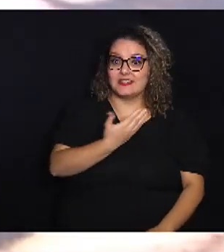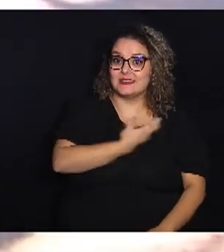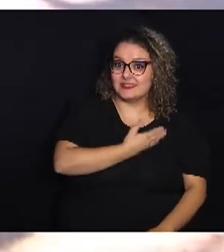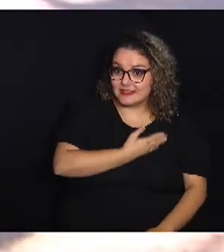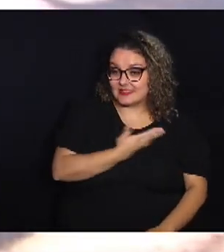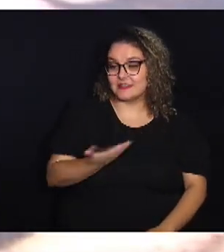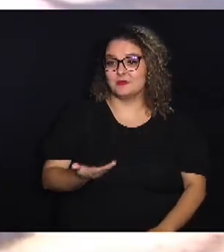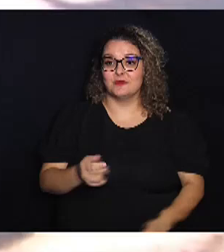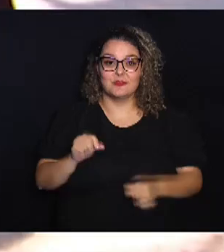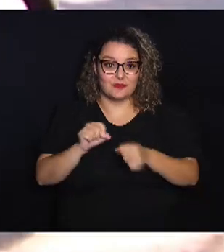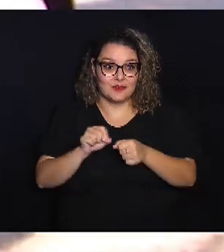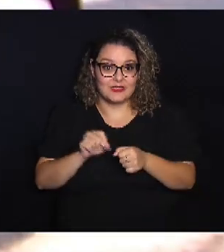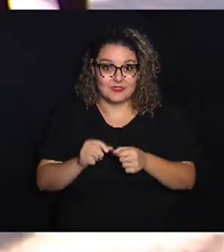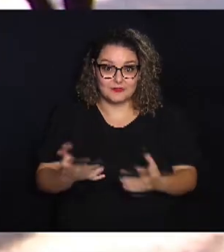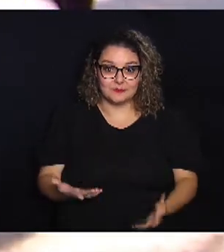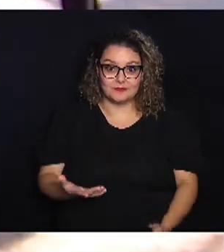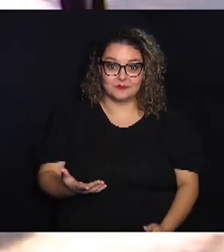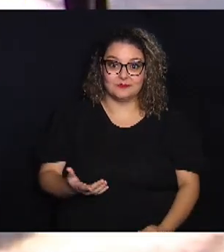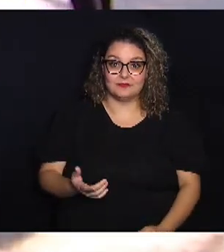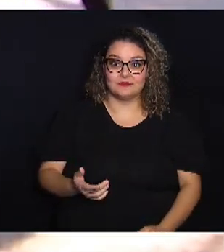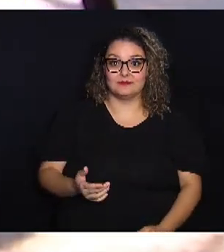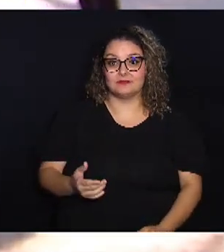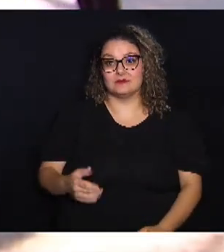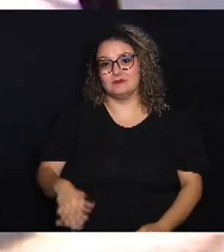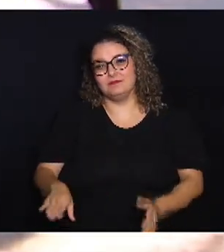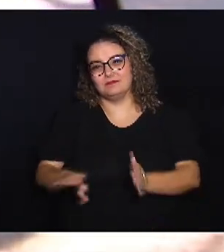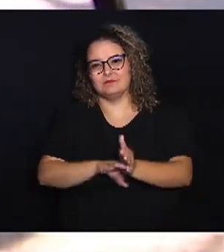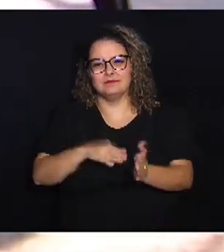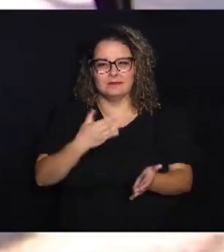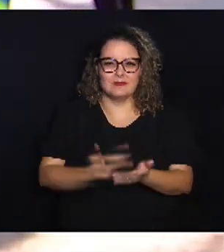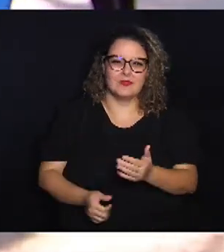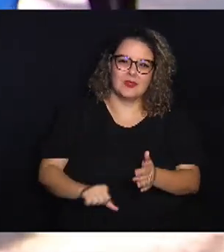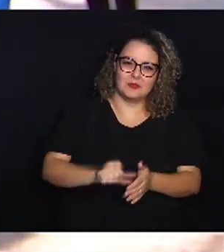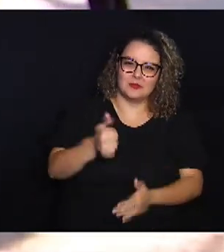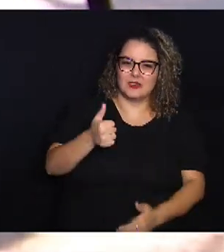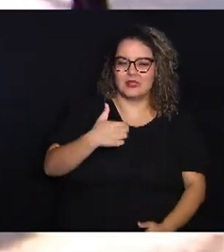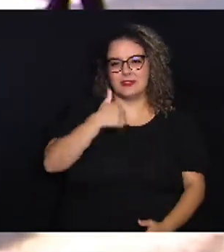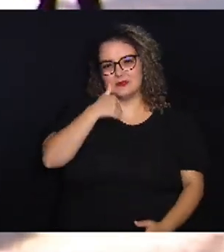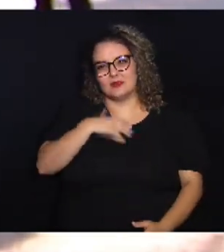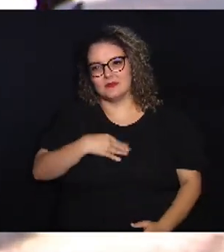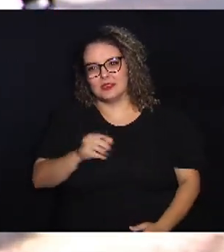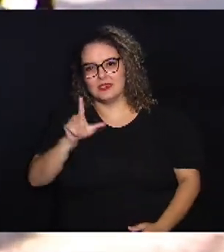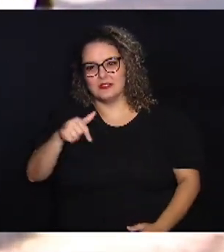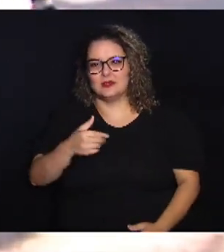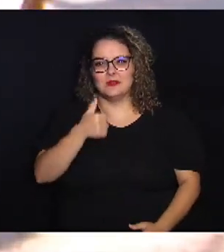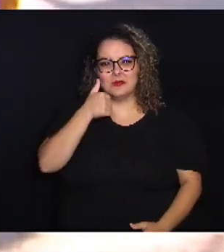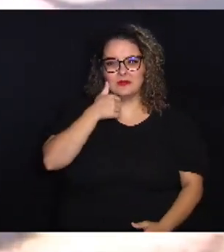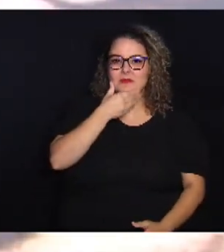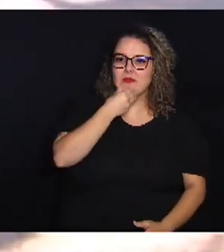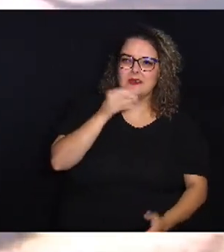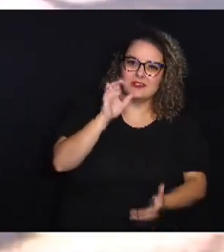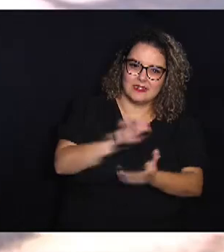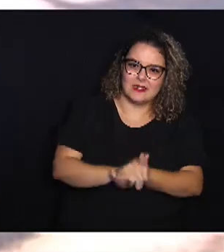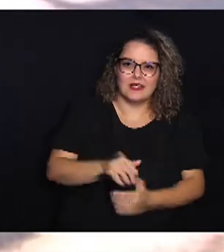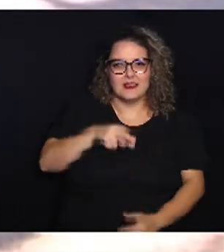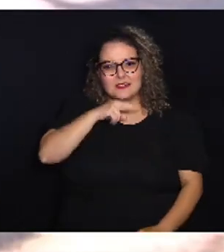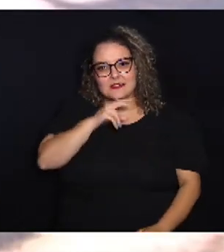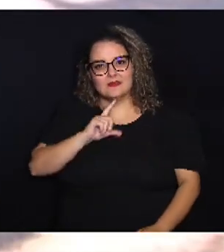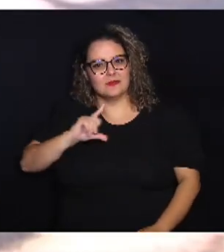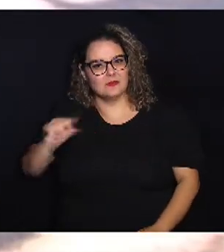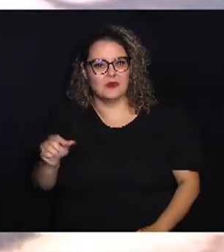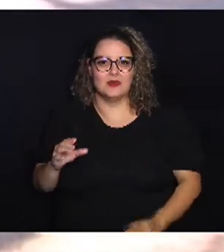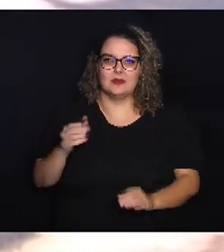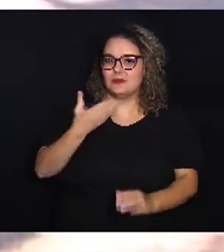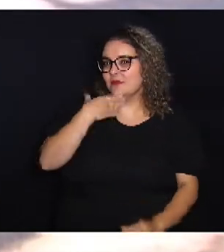faz. Eu tinha vindo de muitas perdas, primeiro perdi minha filha, depois meu marido, depois as netas foram embora com o pai. Então eu fiquei